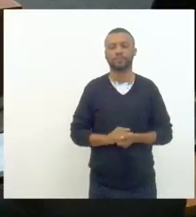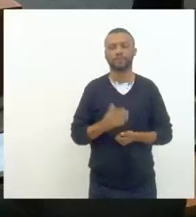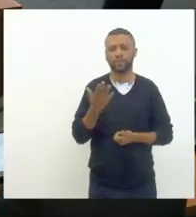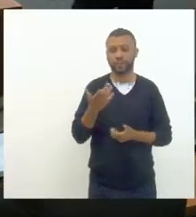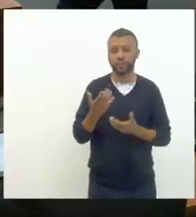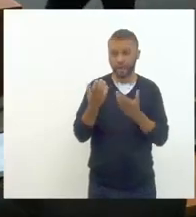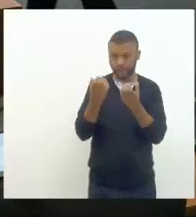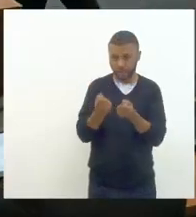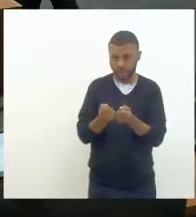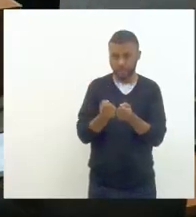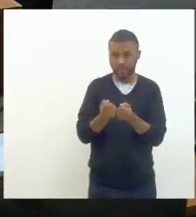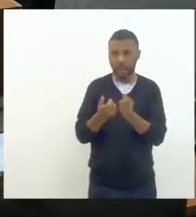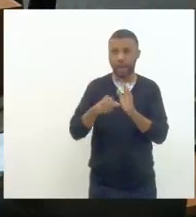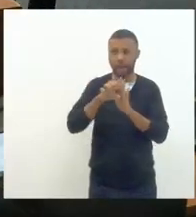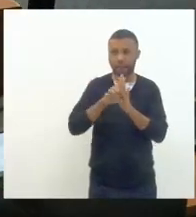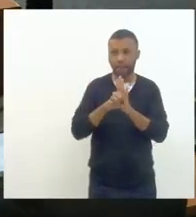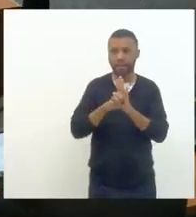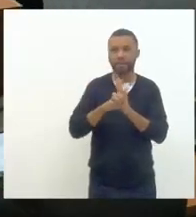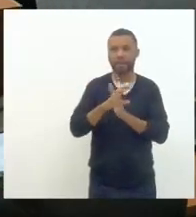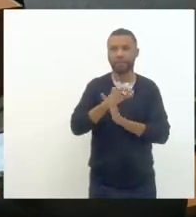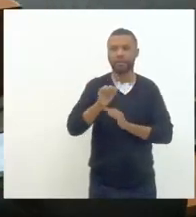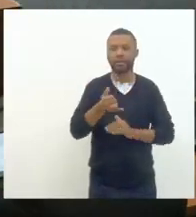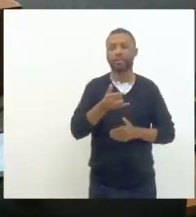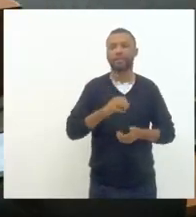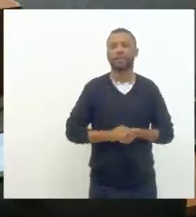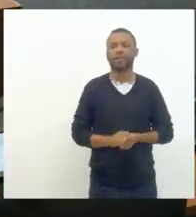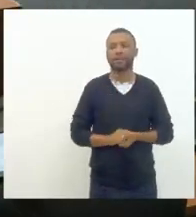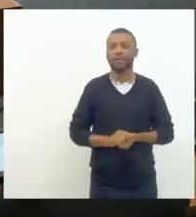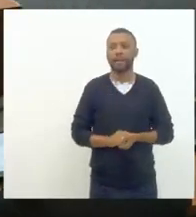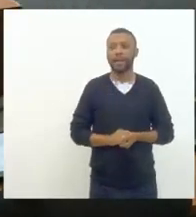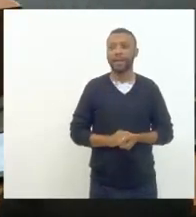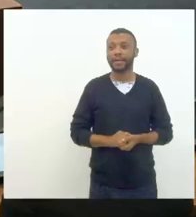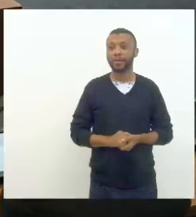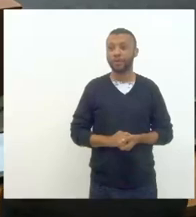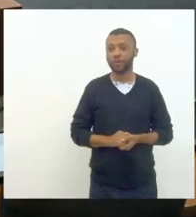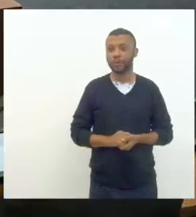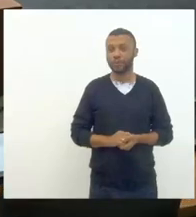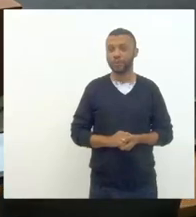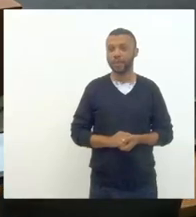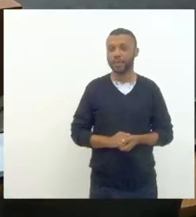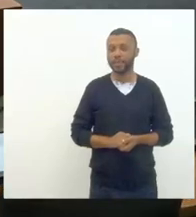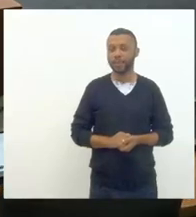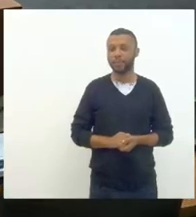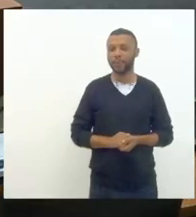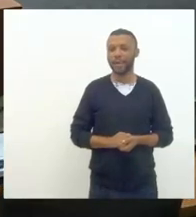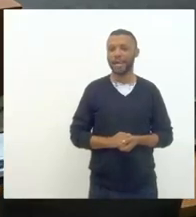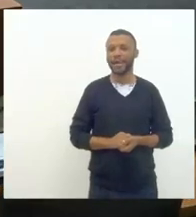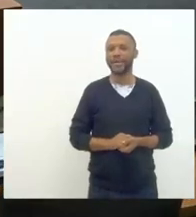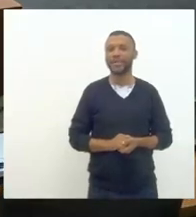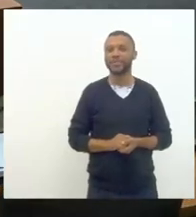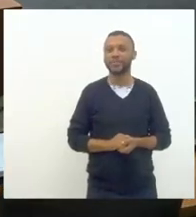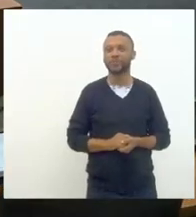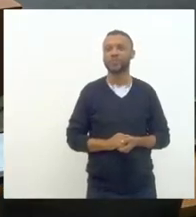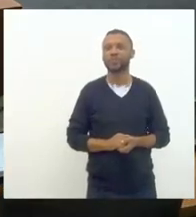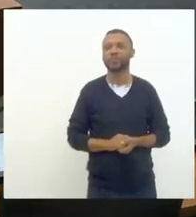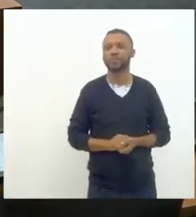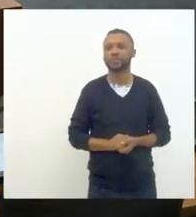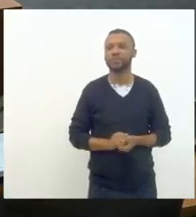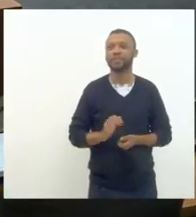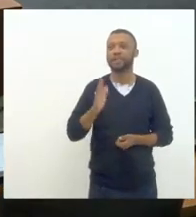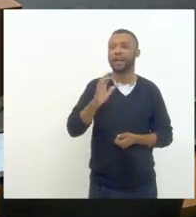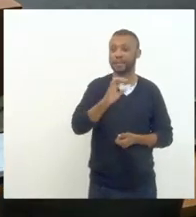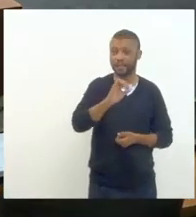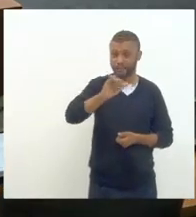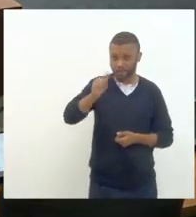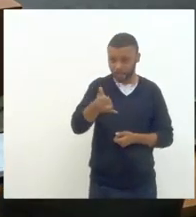está catando a emenda da CCJ? Senhor presidente, deixa eu dar uma explicação. Ok. Deputado Luiz. A